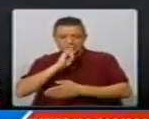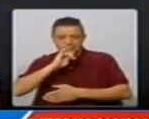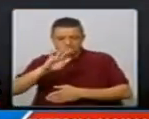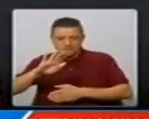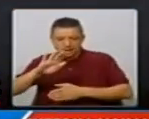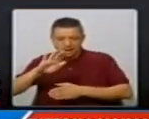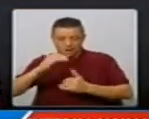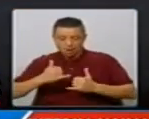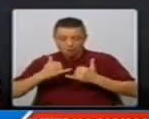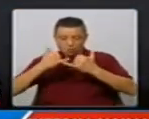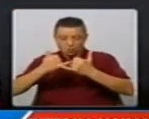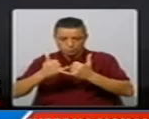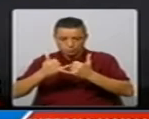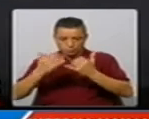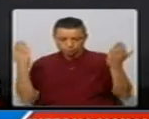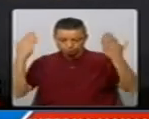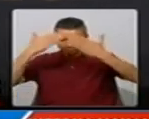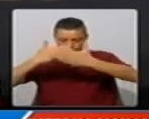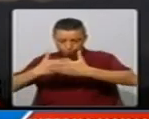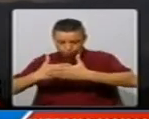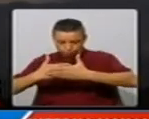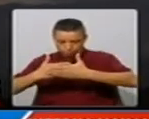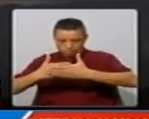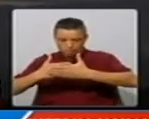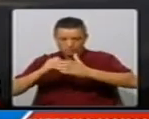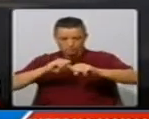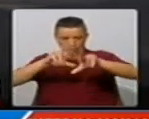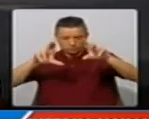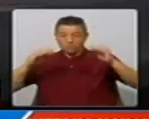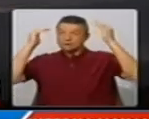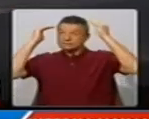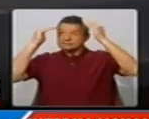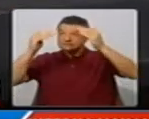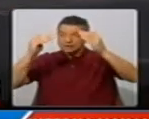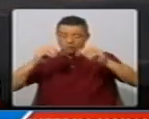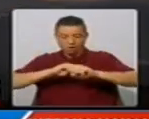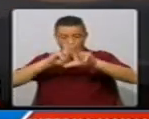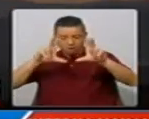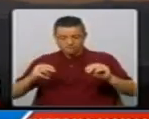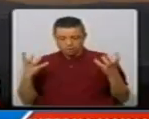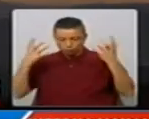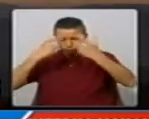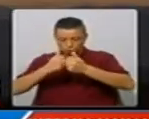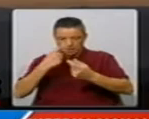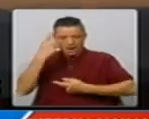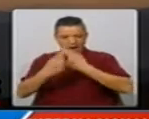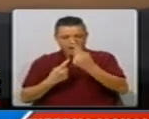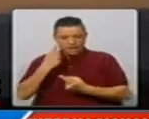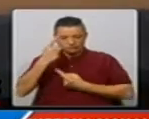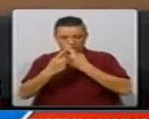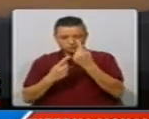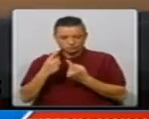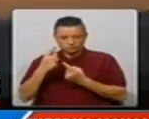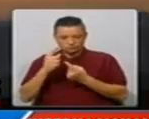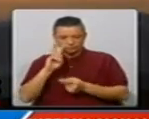e pouco depois do pôr do sol, em céus muito limpos, muito escuros, por vezes, é possível encontrar este